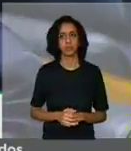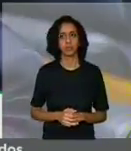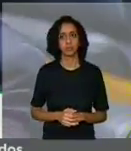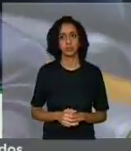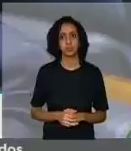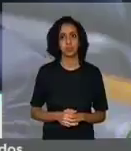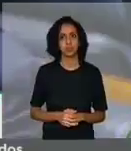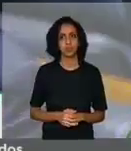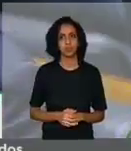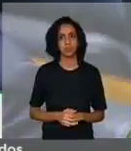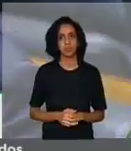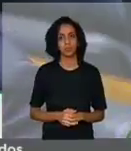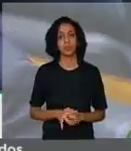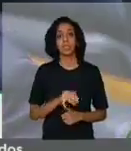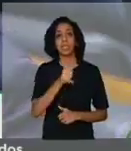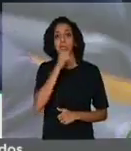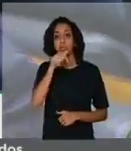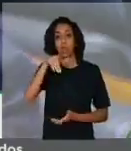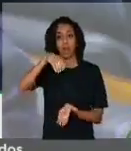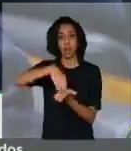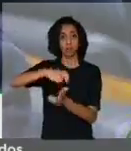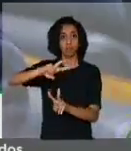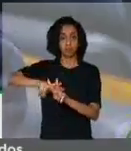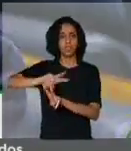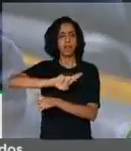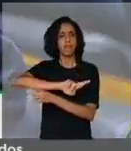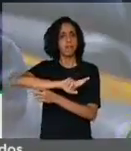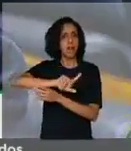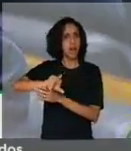condicionantes da comunicação do presídio. Portanto, nós